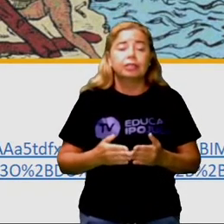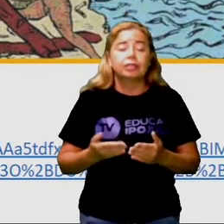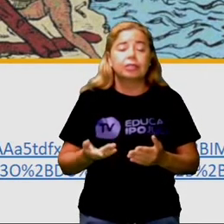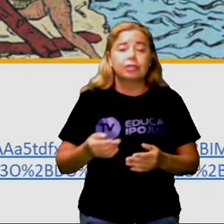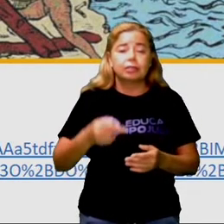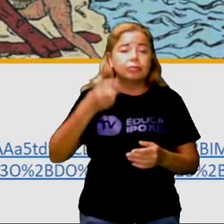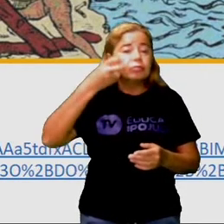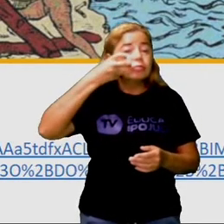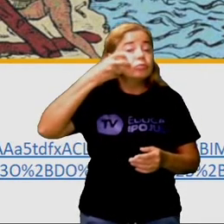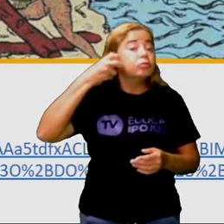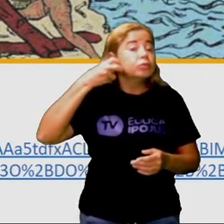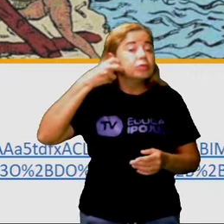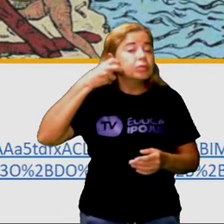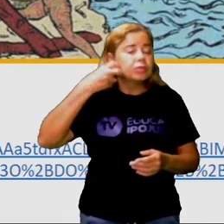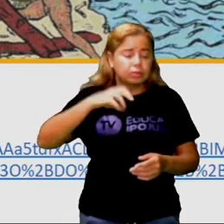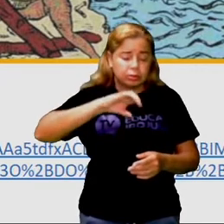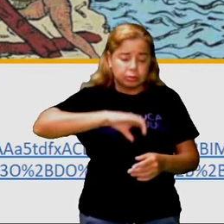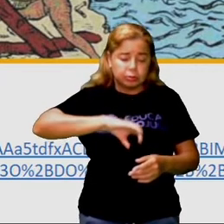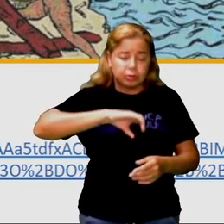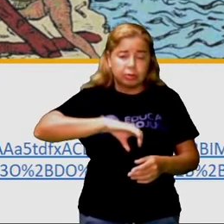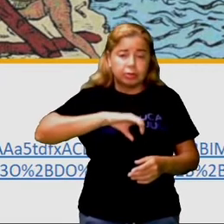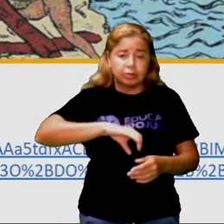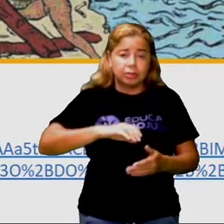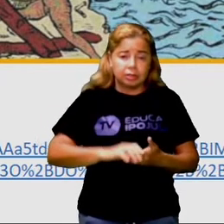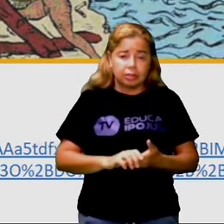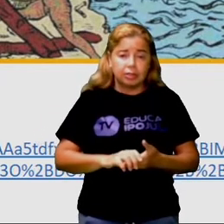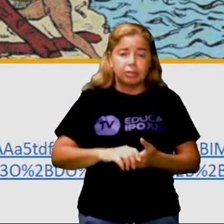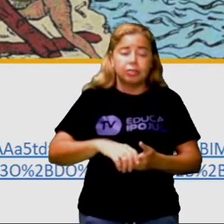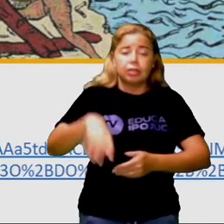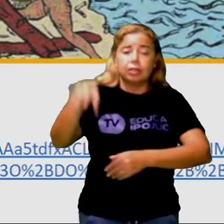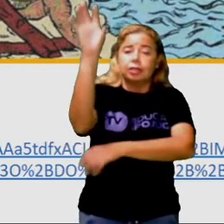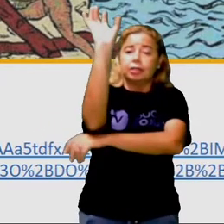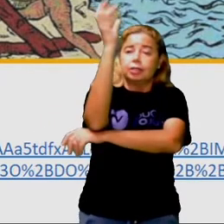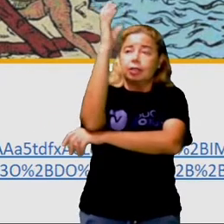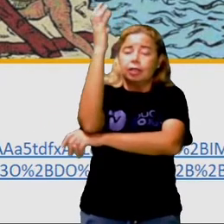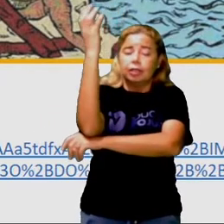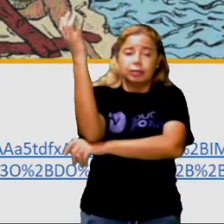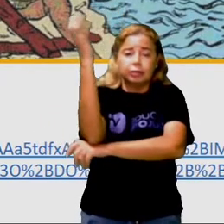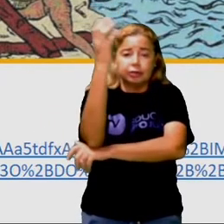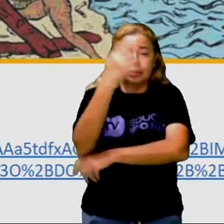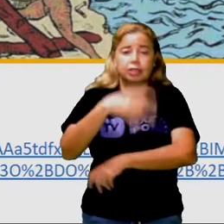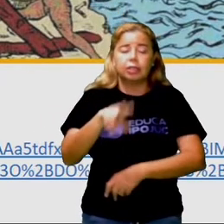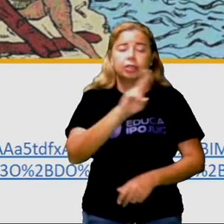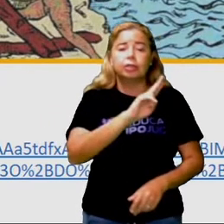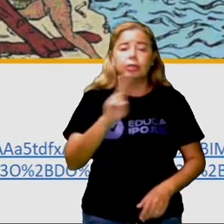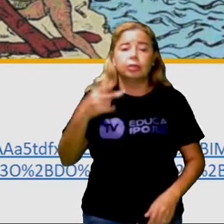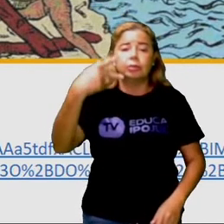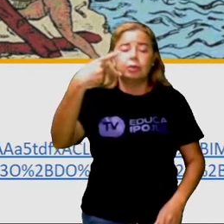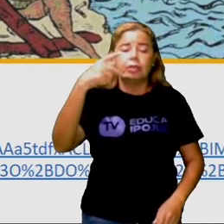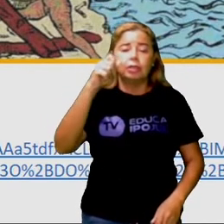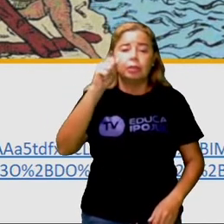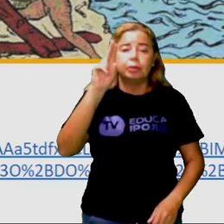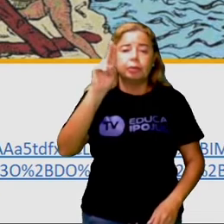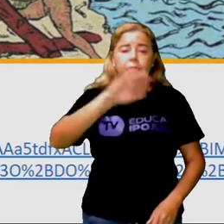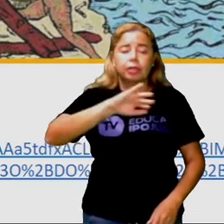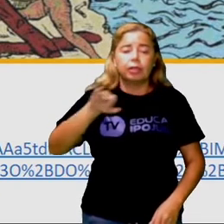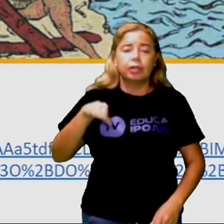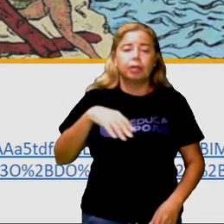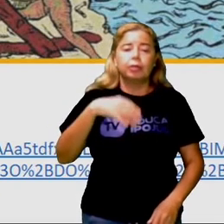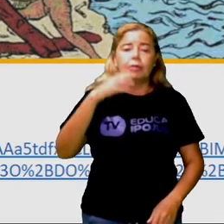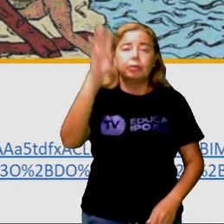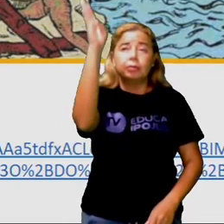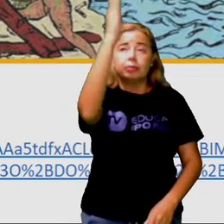os índios e os portugueses, eram o pau-brasil. Então, nessa época, no período